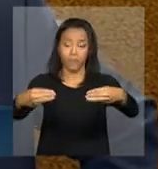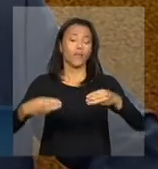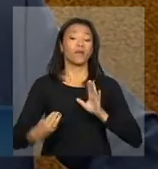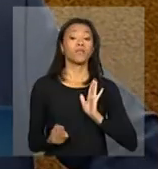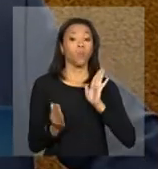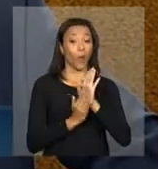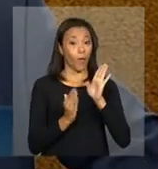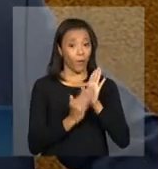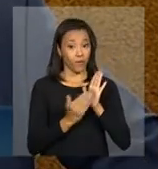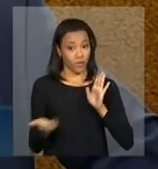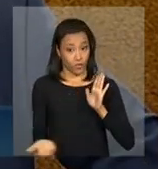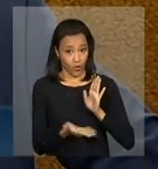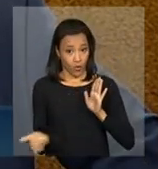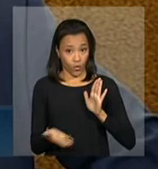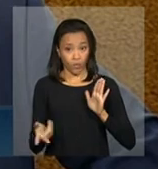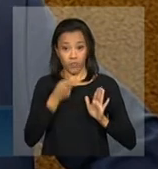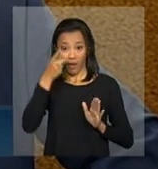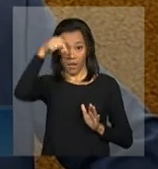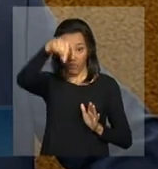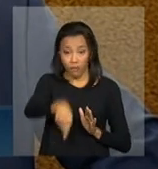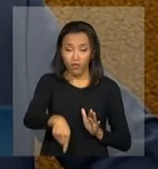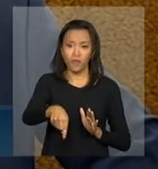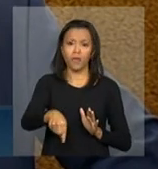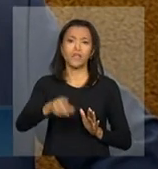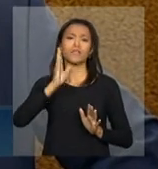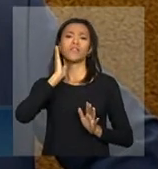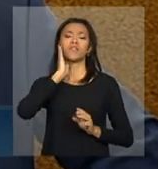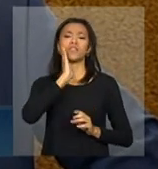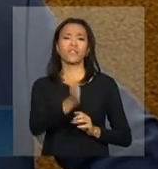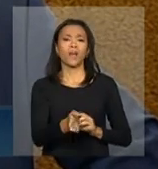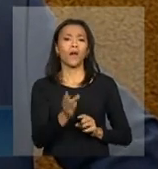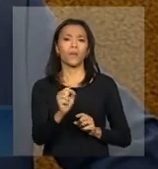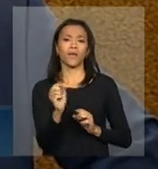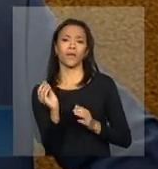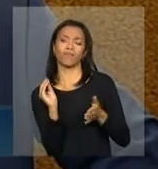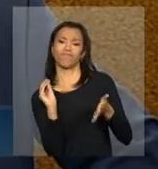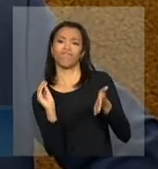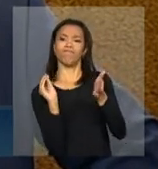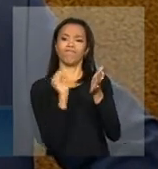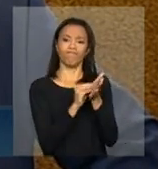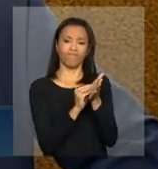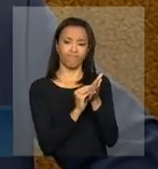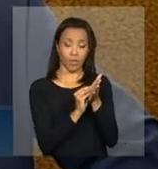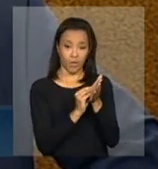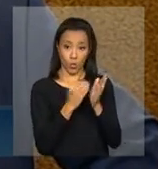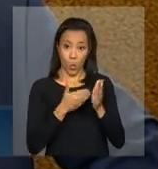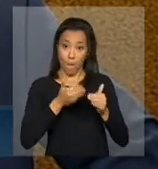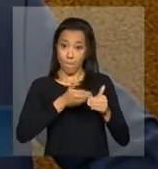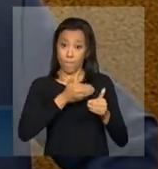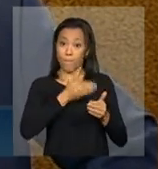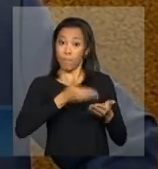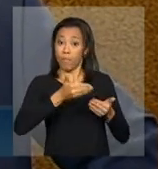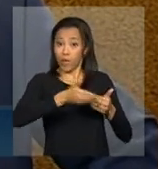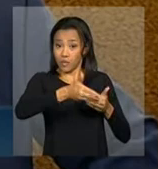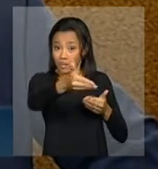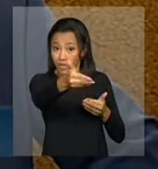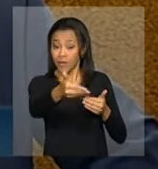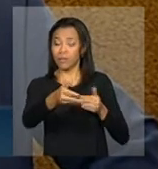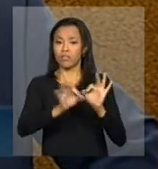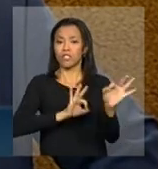vamos levantar aqui nessas audiências públicas, elas estão inseridas no processo de elaboração do projeto de lei